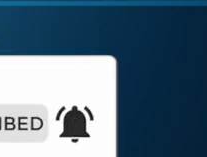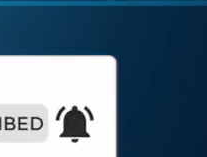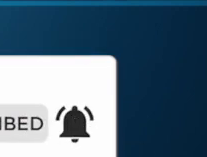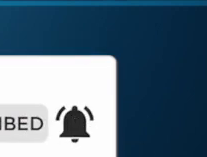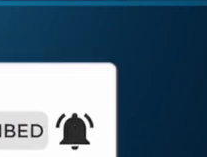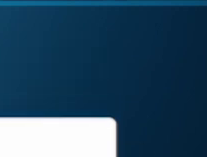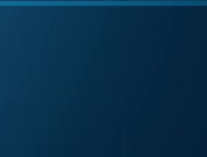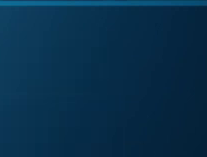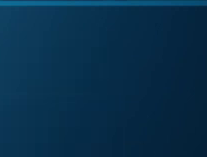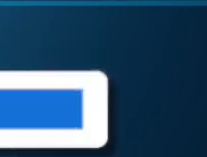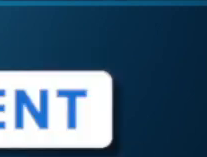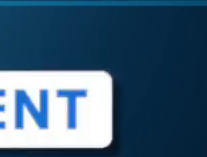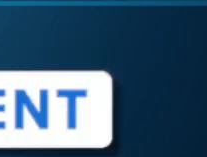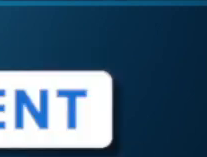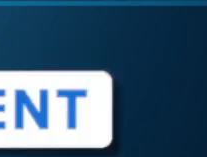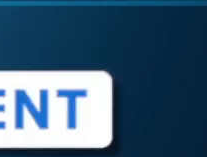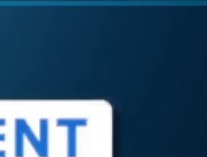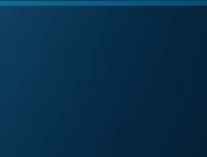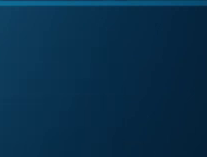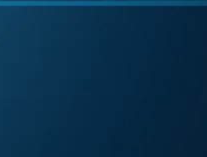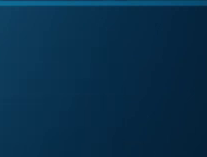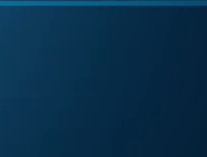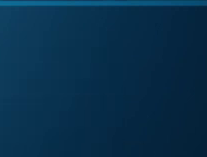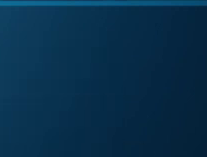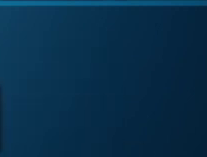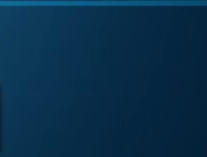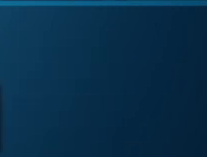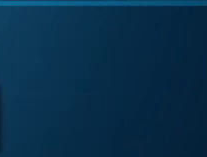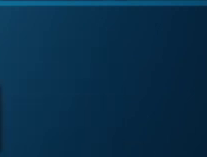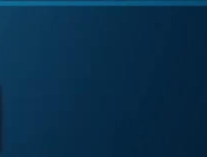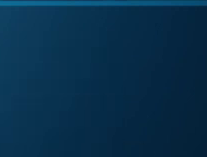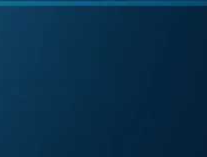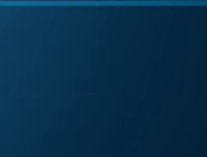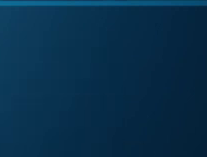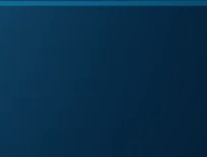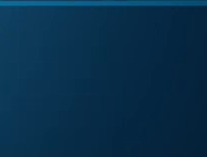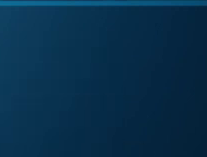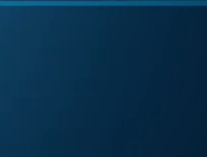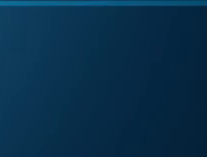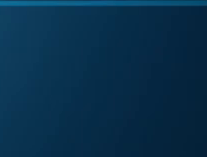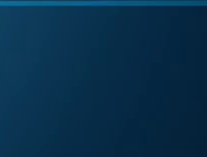botão notificação. Fó comentário, não faz tutang, pa mídia social, Siraceluk.